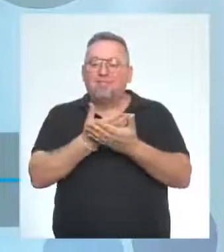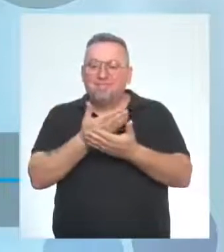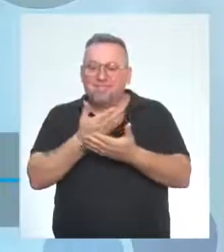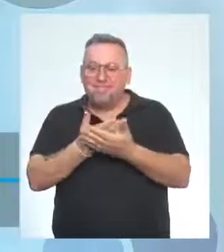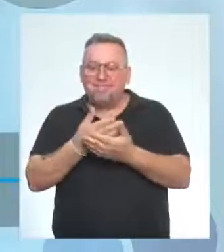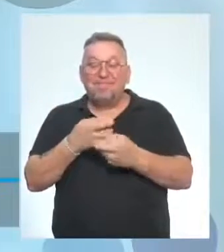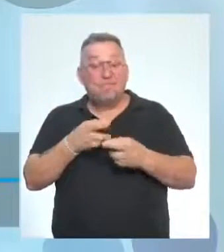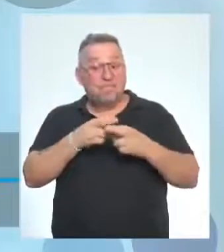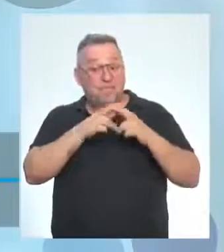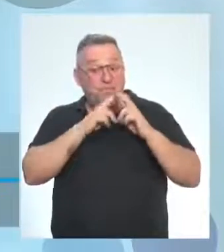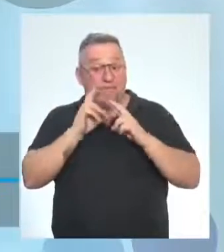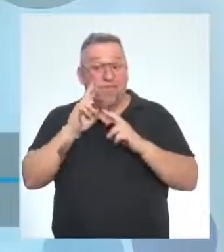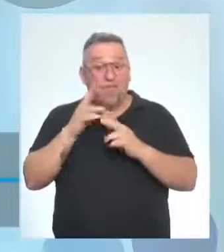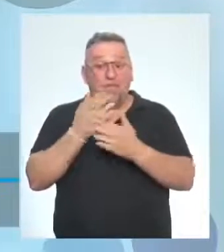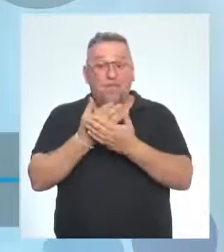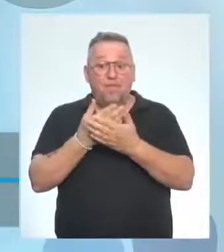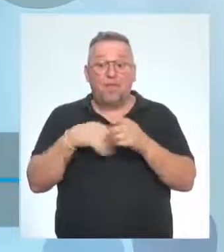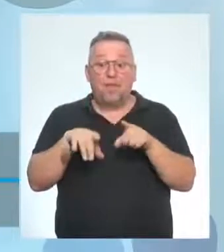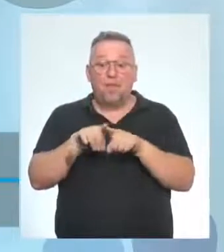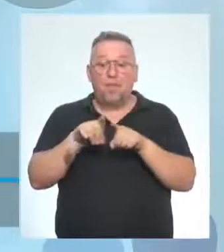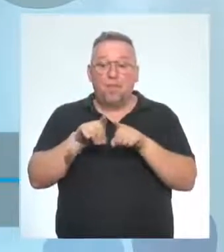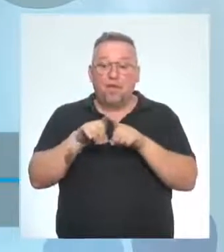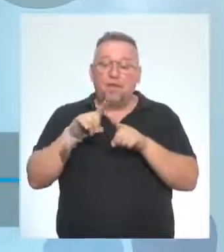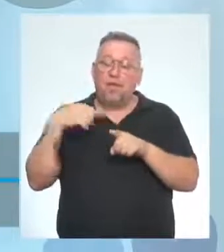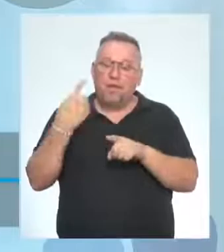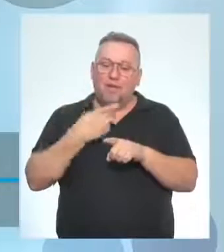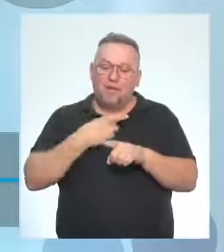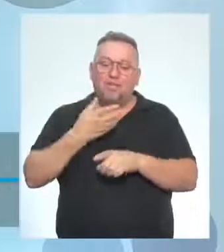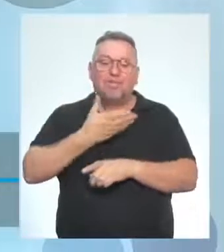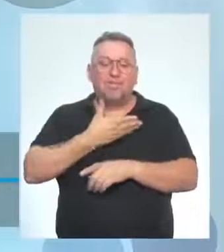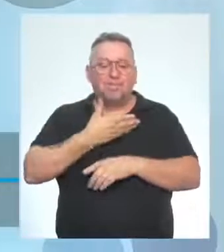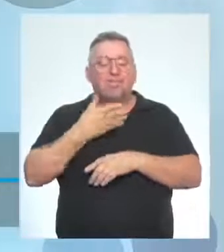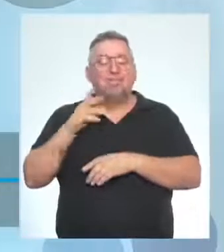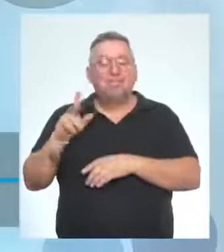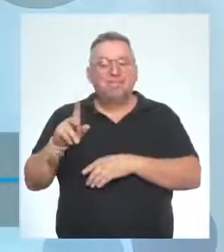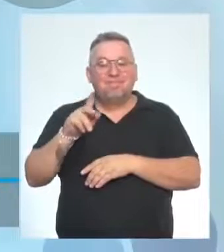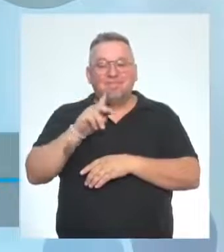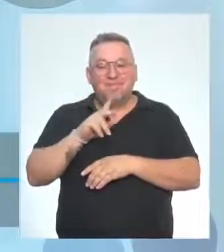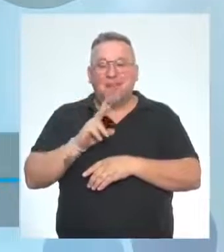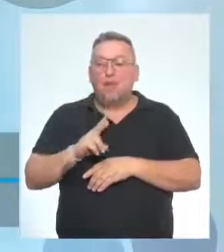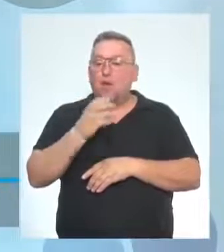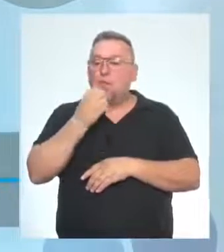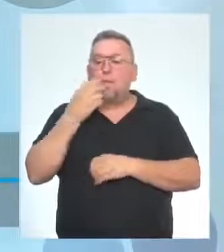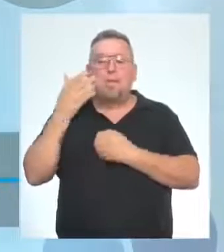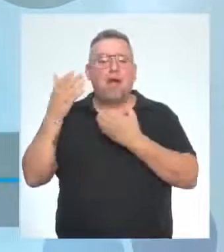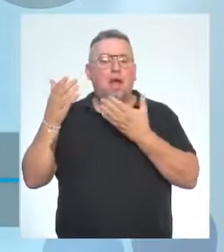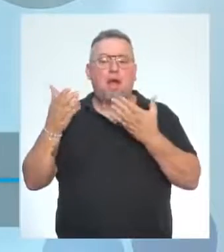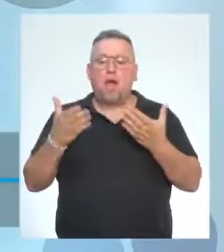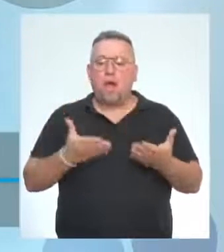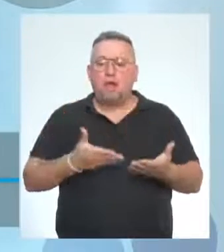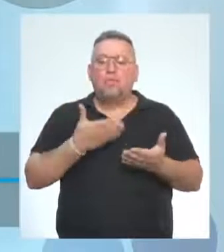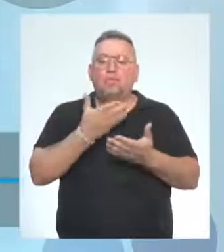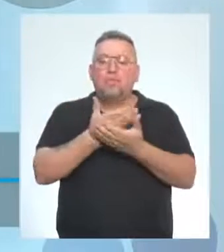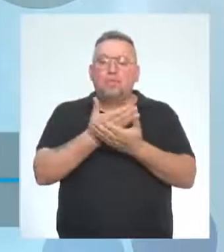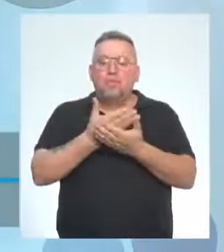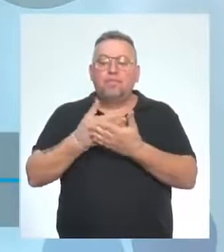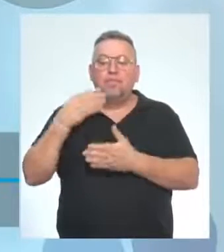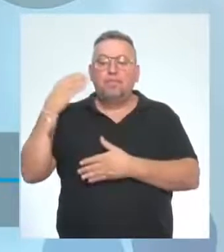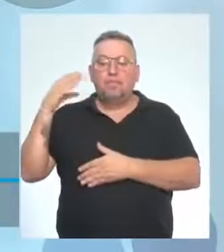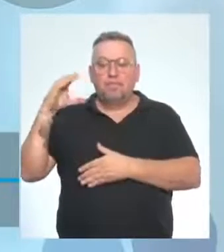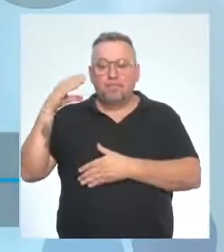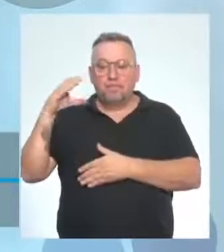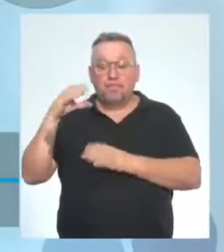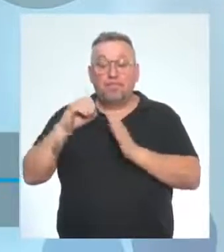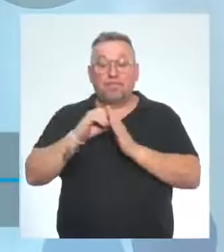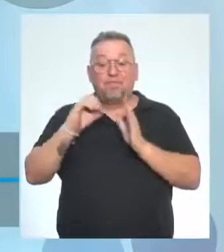que acompanham as nossas aulas e, claro, nossos queridos colegas professores são sempre muito bem-vindos aqui nas aulas de ciências do Centro